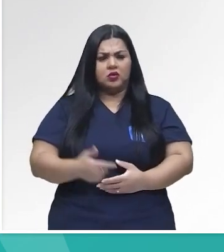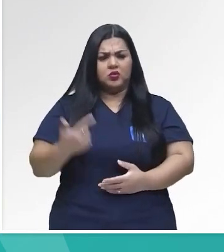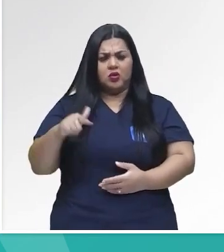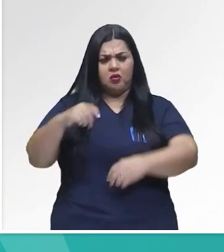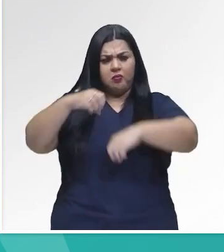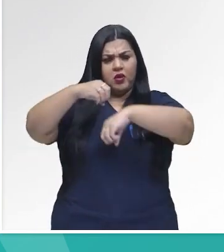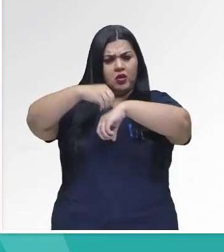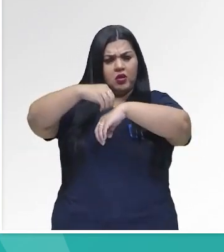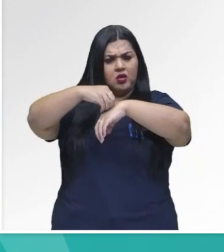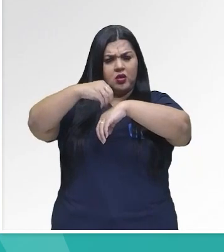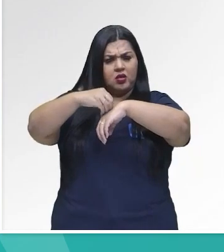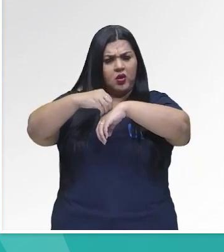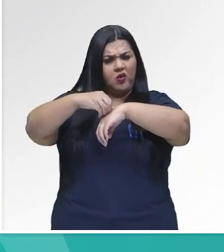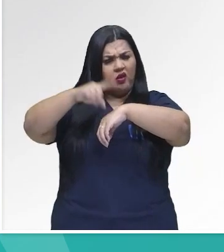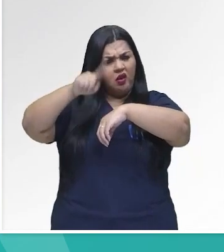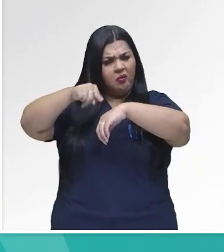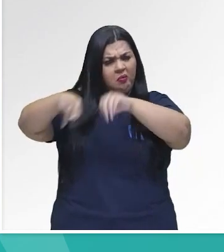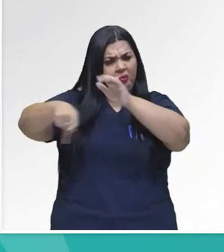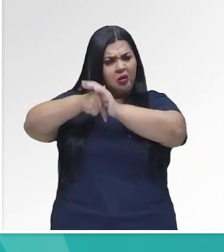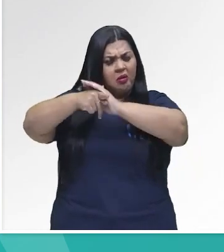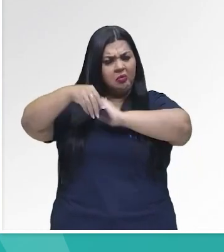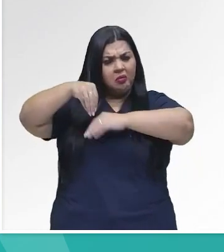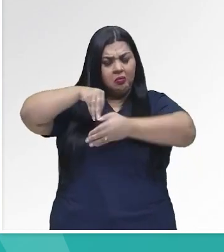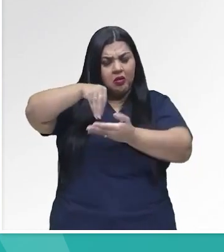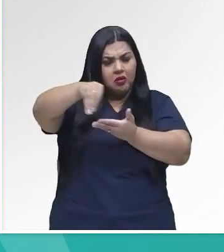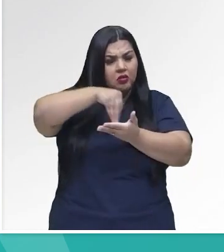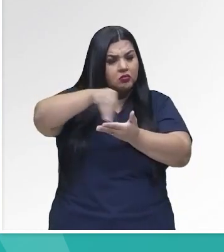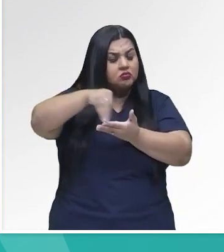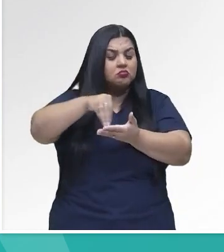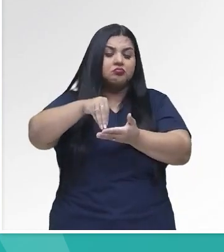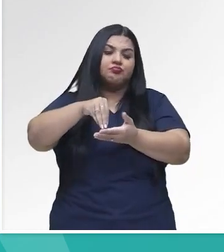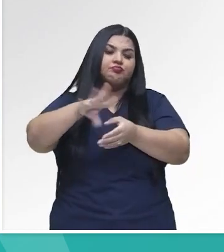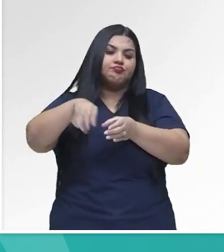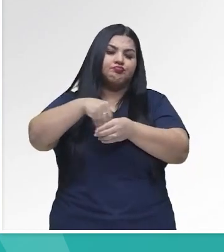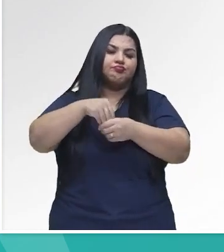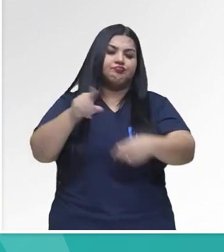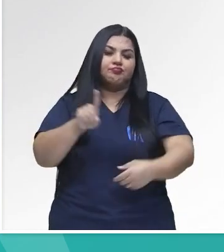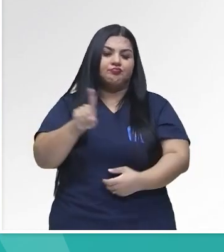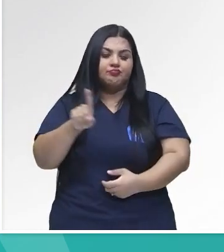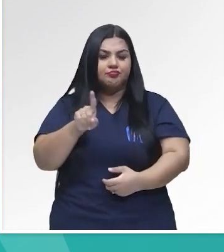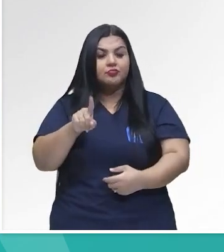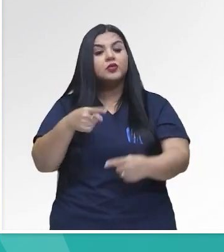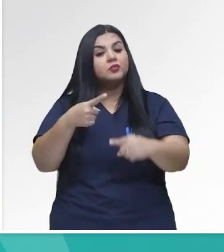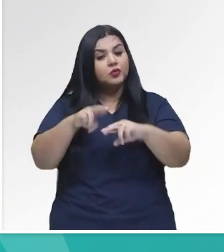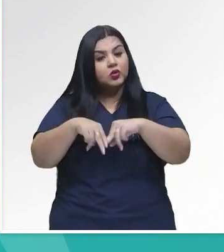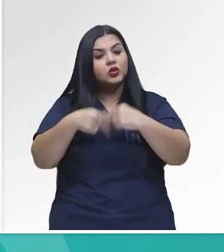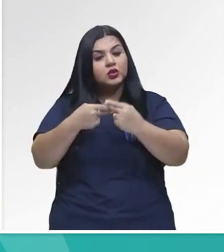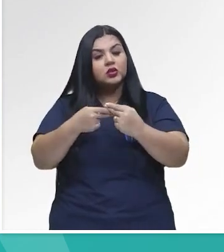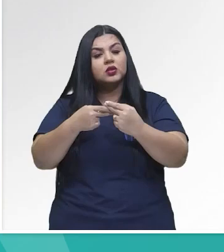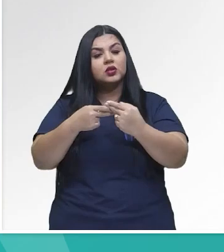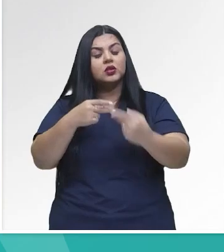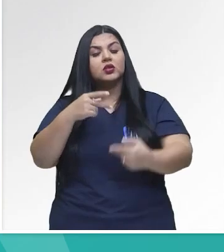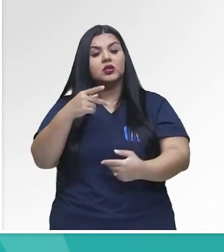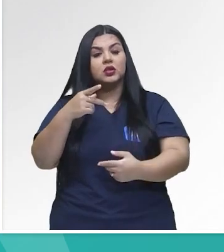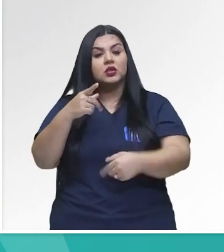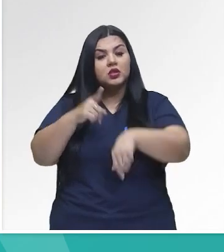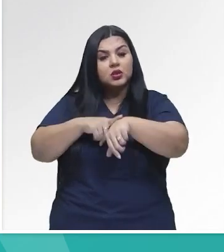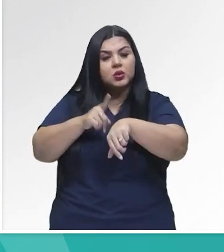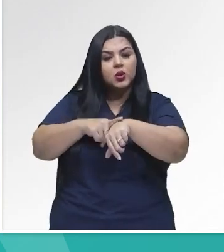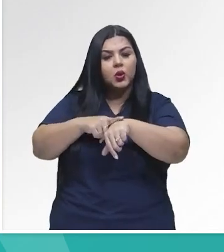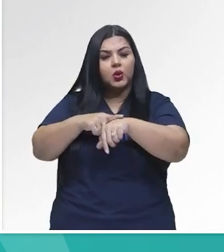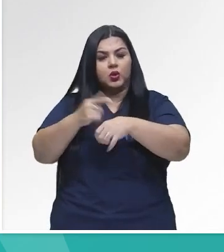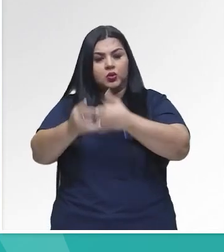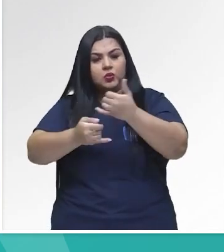considerados peças do xadrez, não, certo? Então, eles não são considerados peças. Por isso é que um lance de